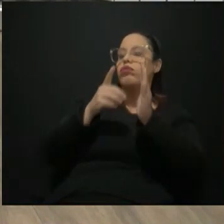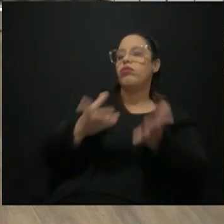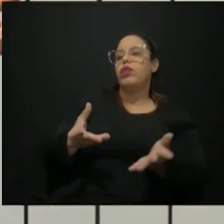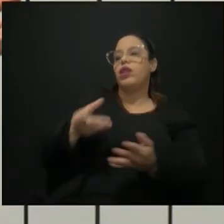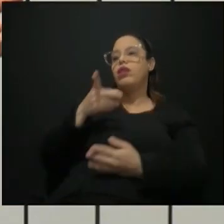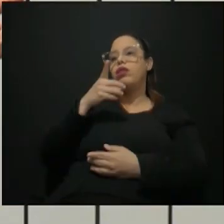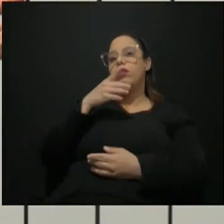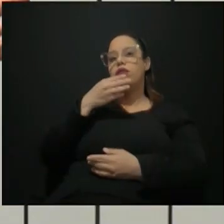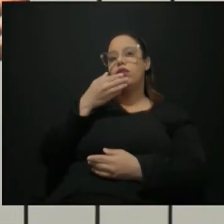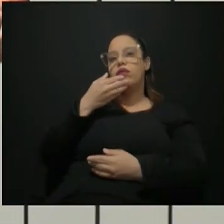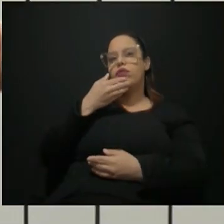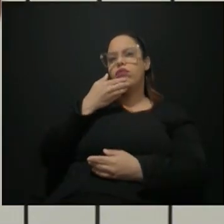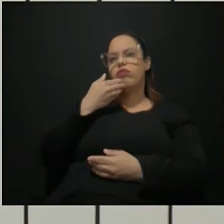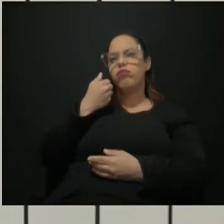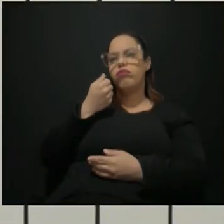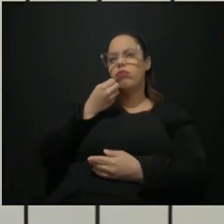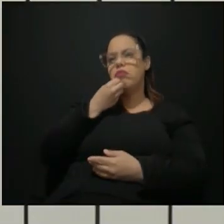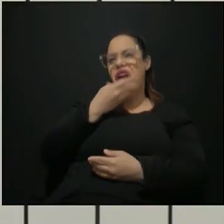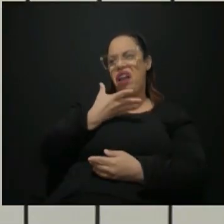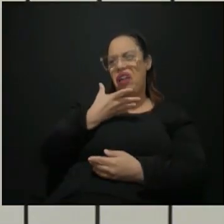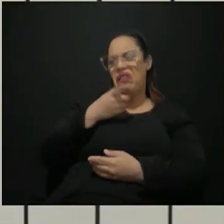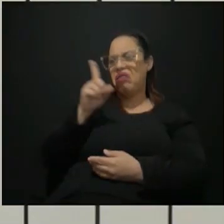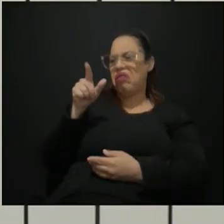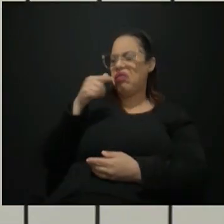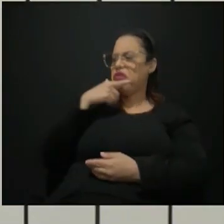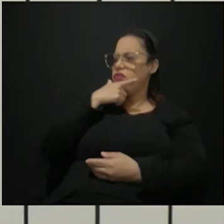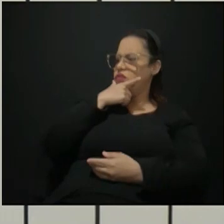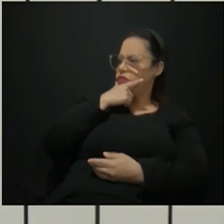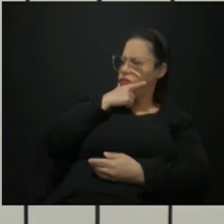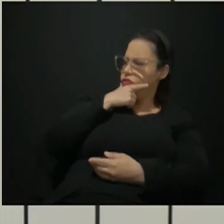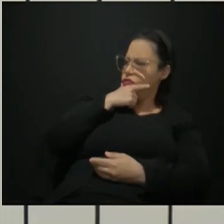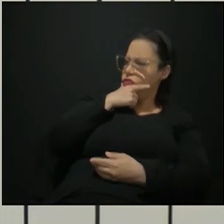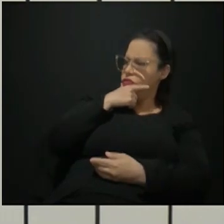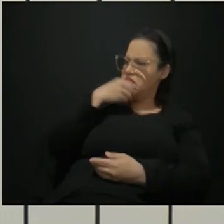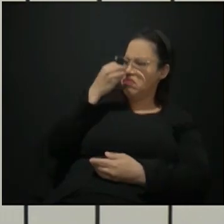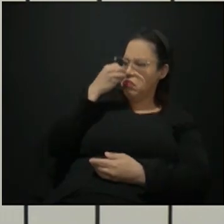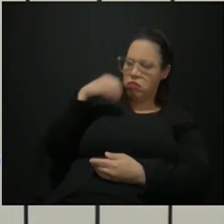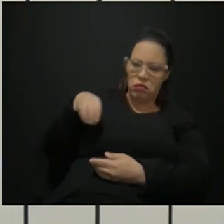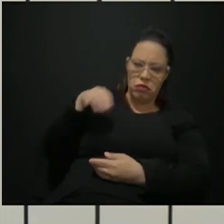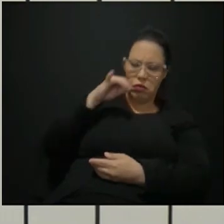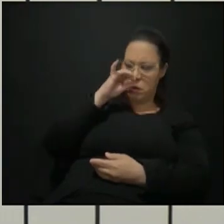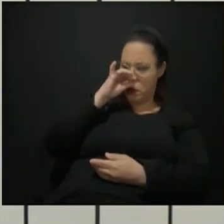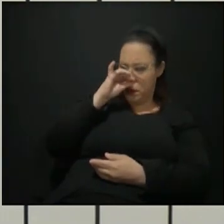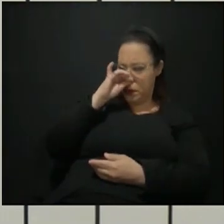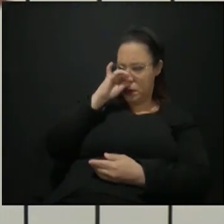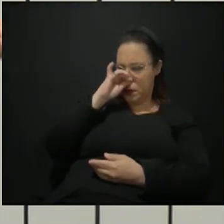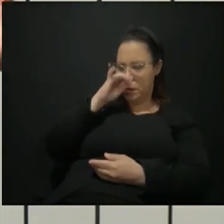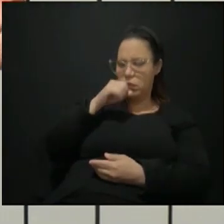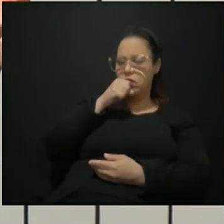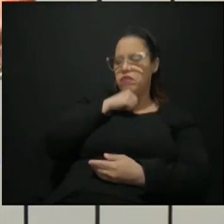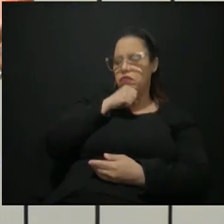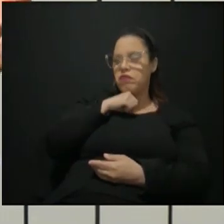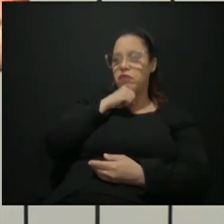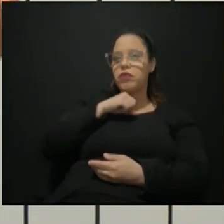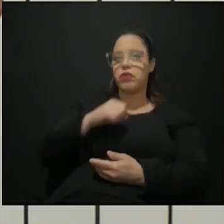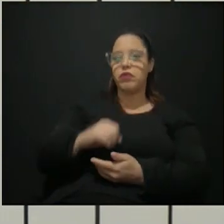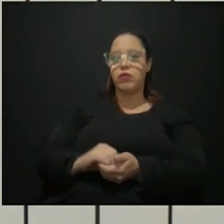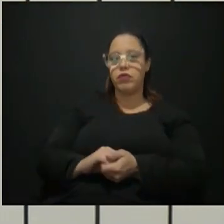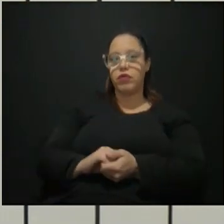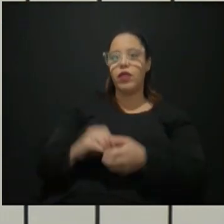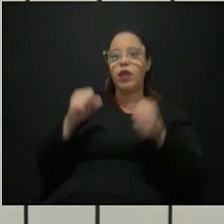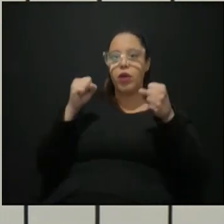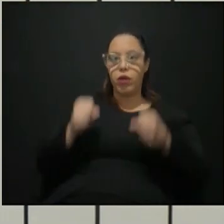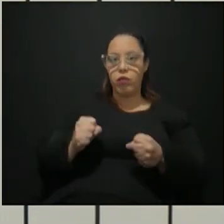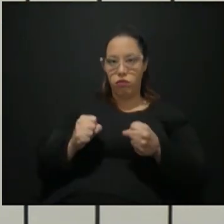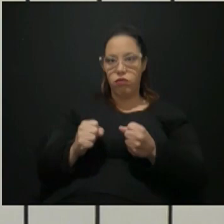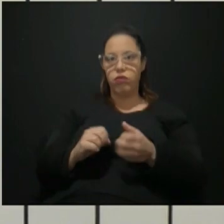de envelhecer bem, será? Como forma de negação do envelhecimento, né? Pode ter aí alguns